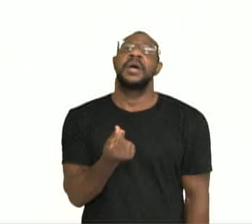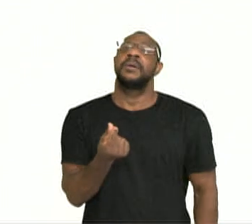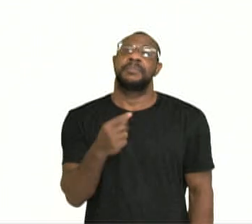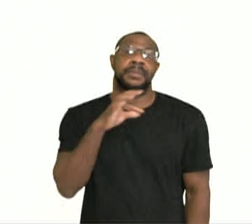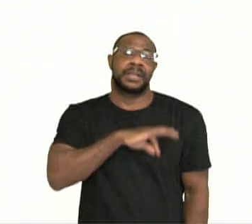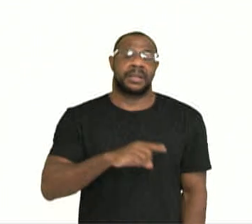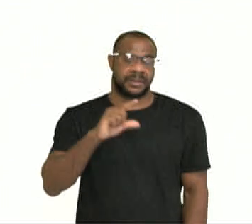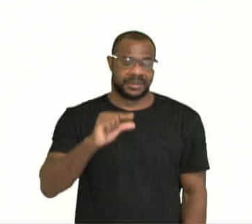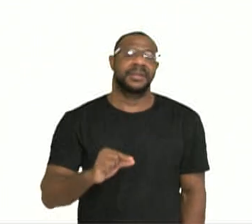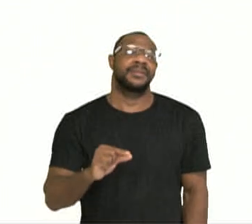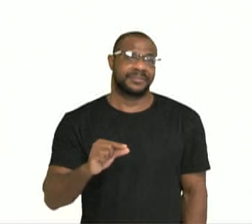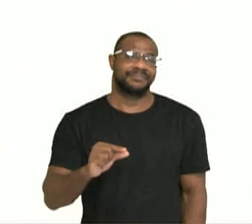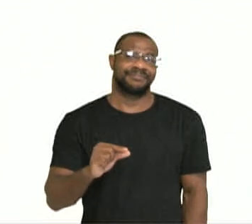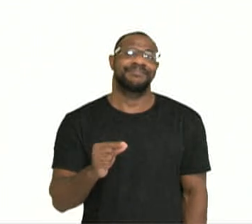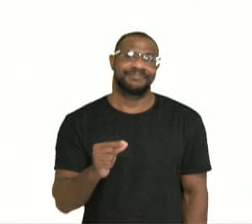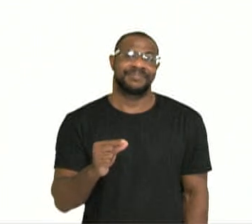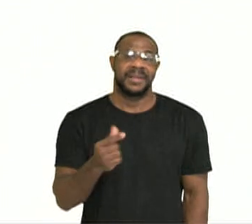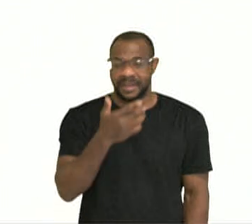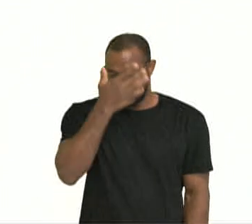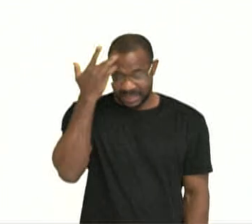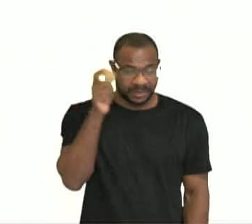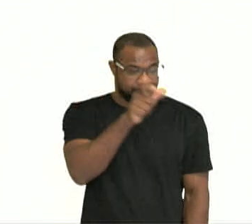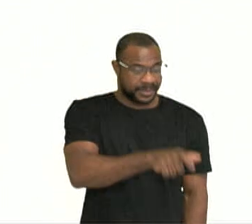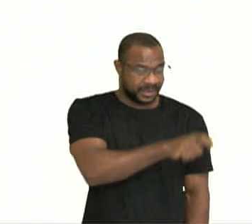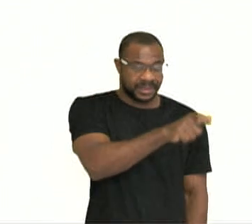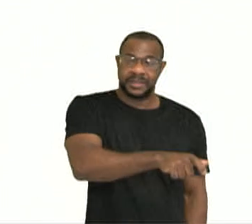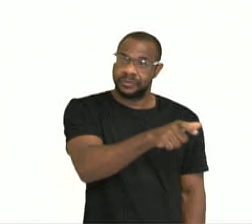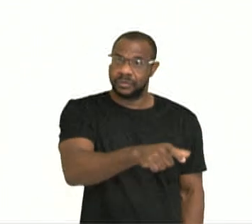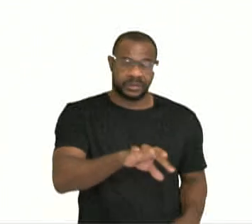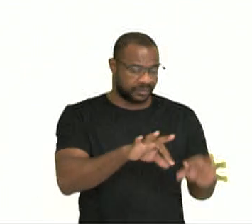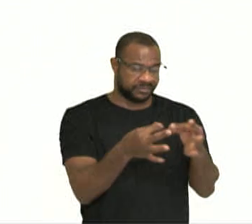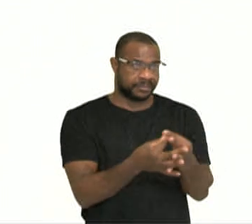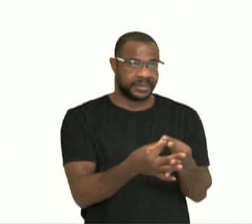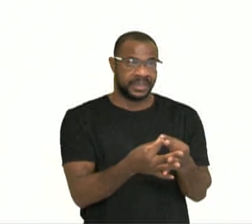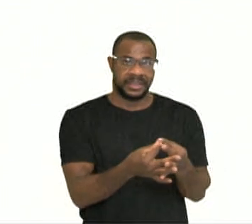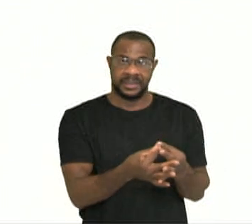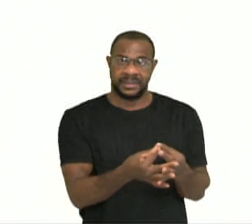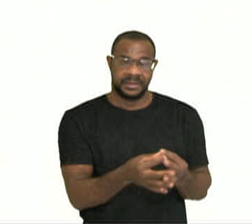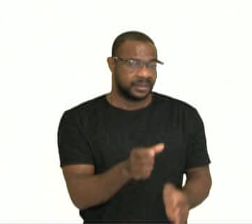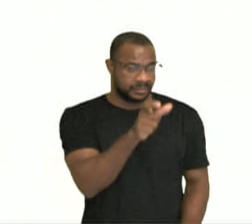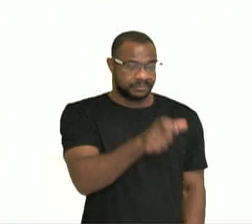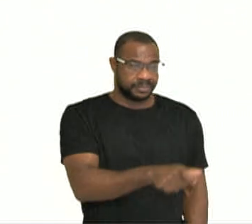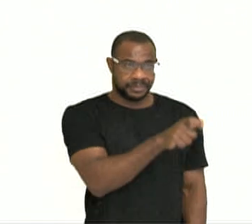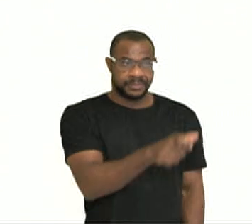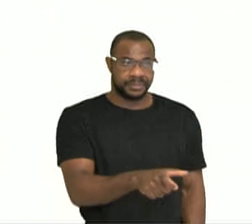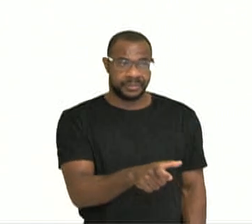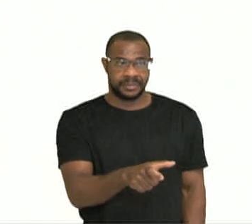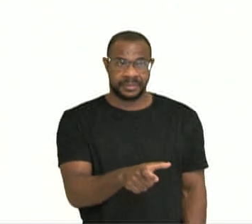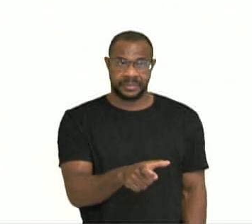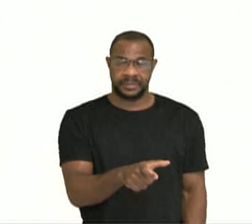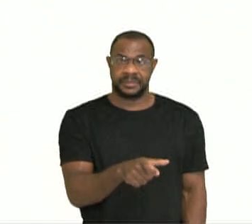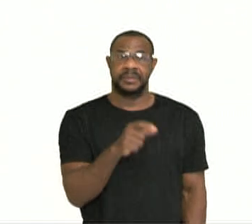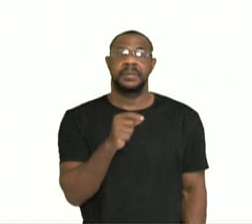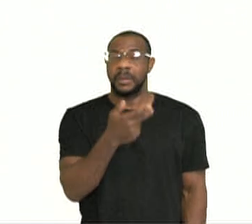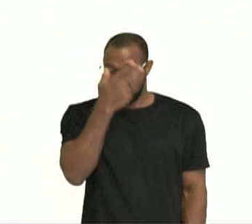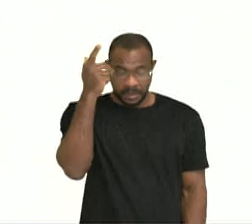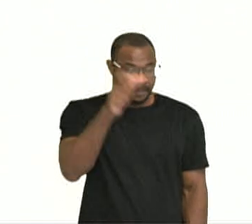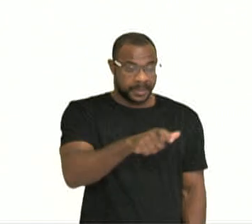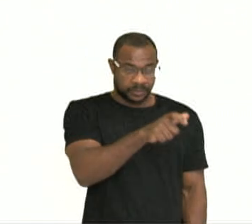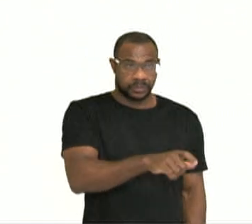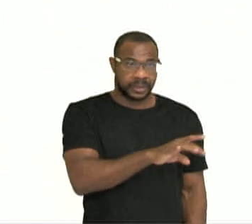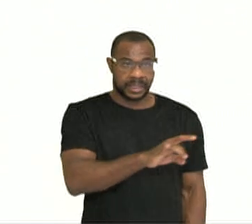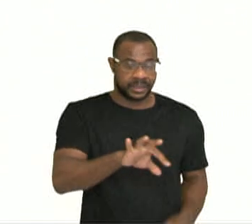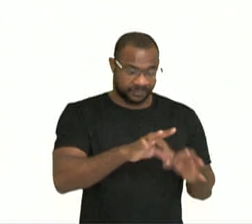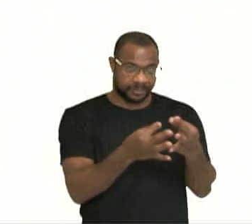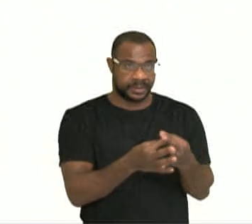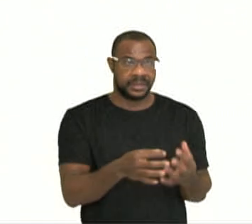capita, ou seja, a renda por pessoa, a média de renda por pessoa. Então eu chamo de renda per capita. Quando eu